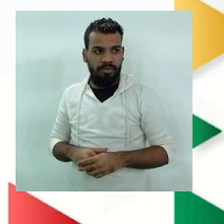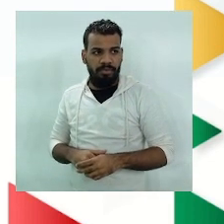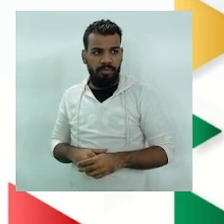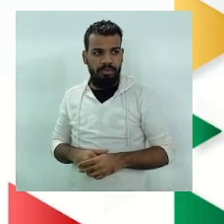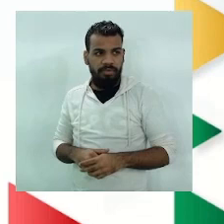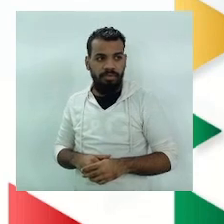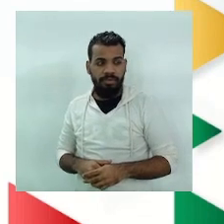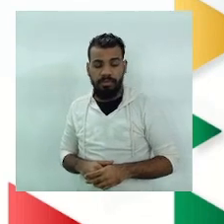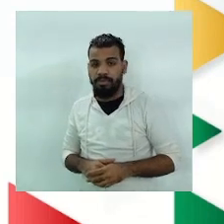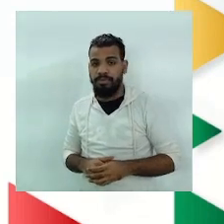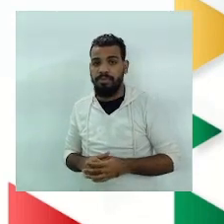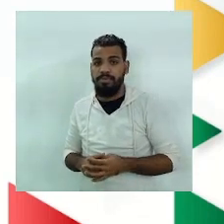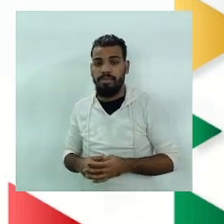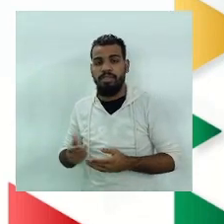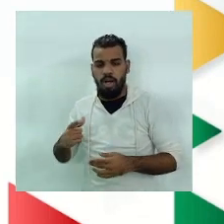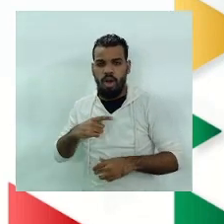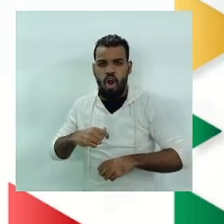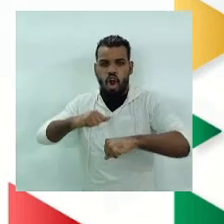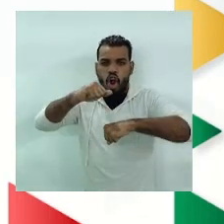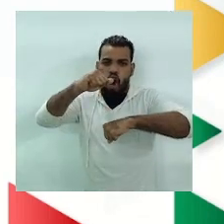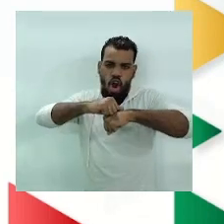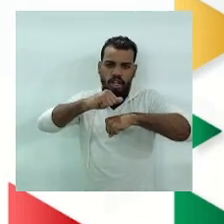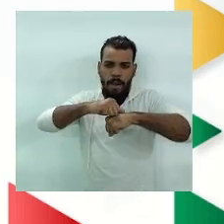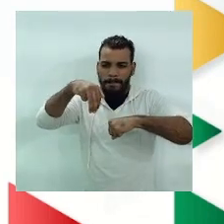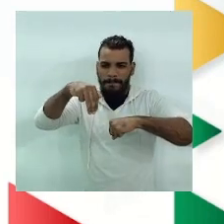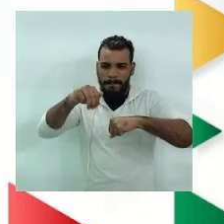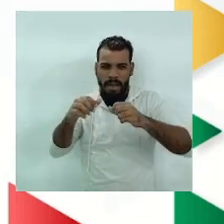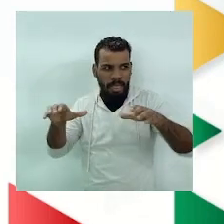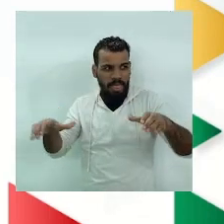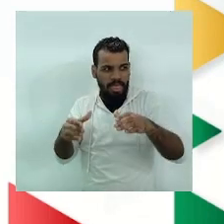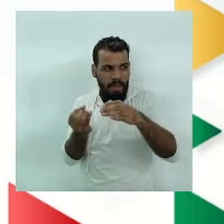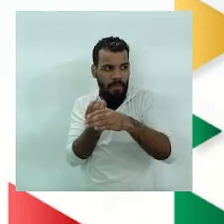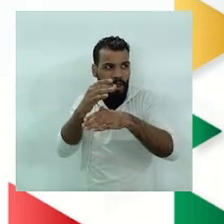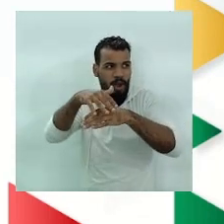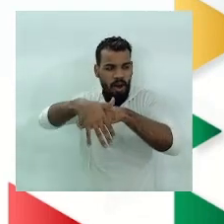também conhecidas como rochas magmáticas, são